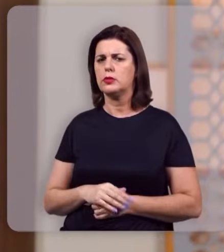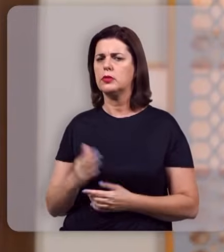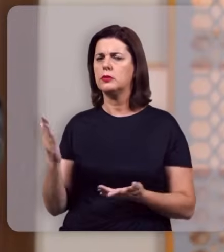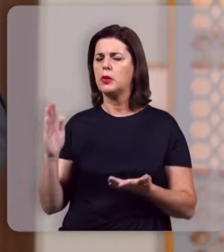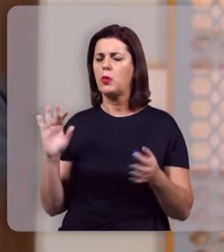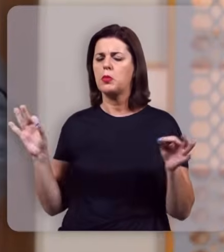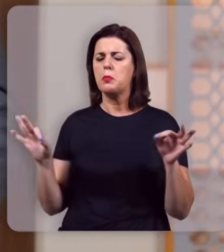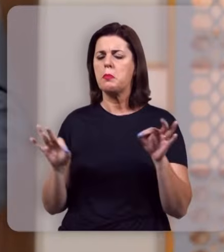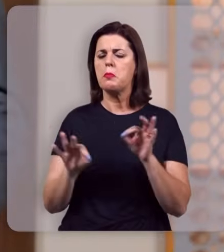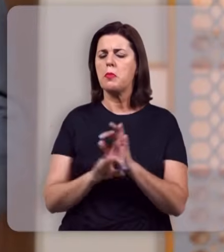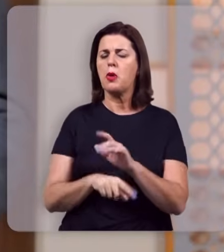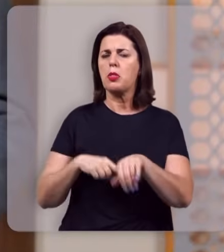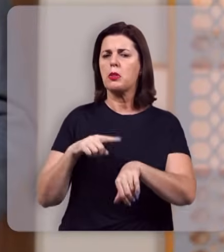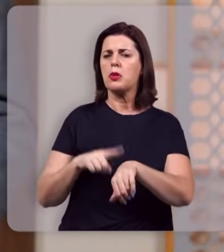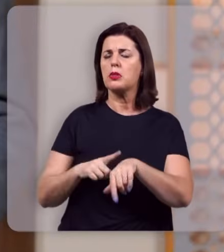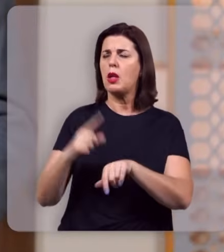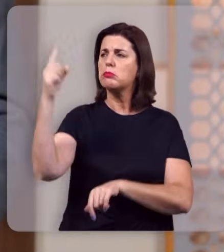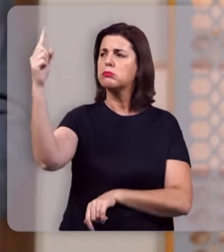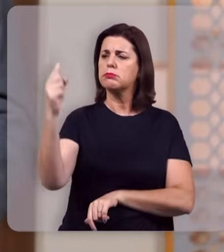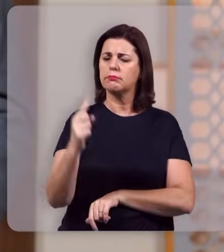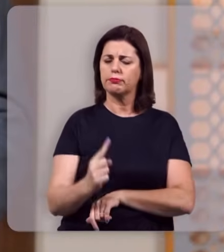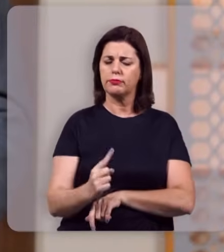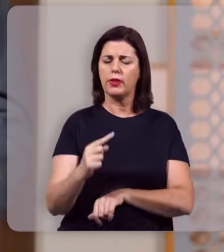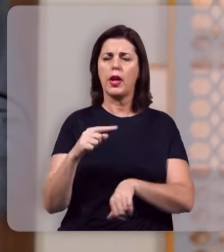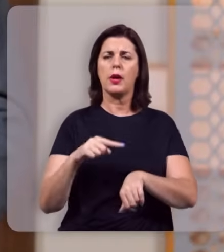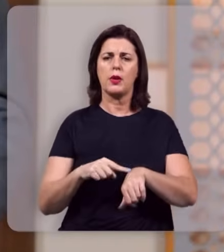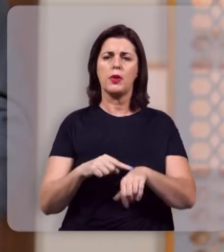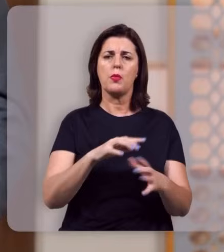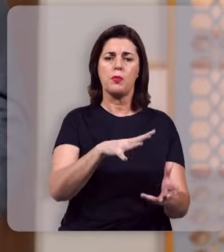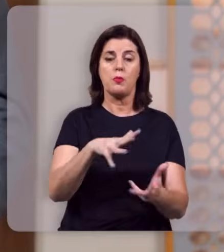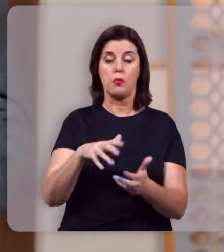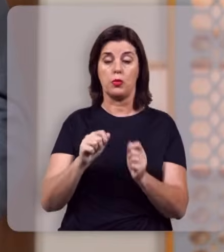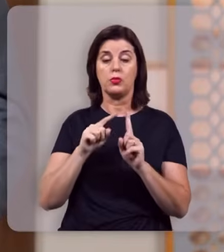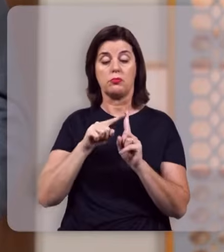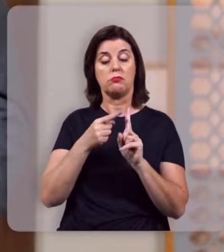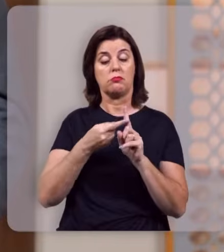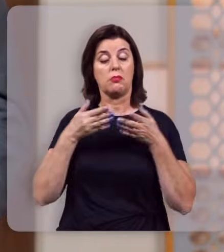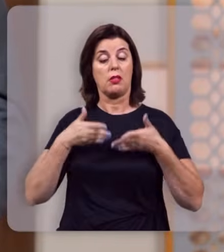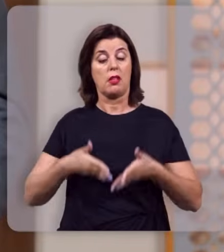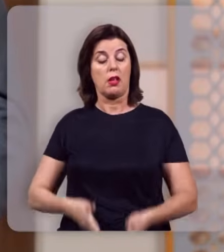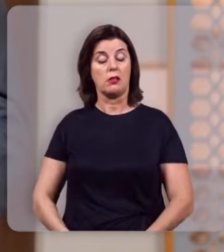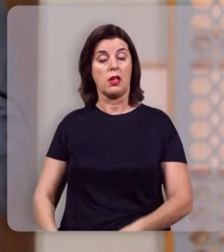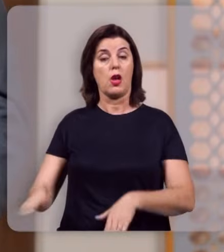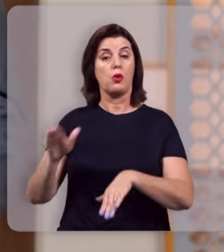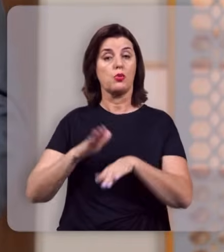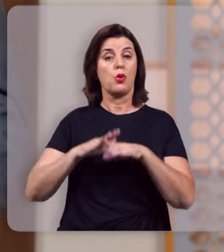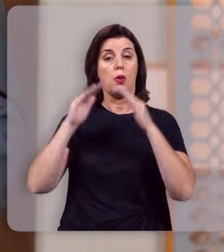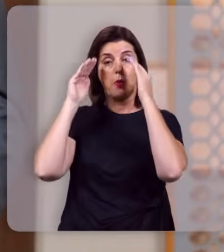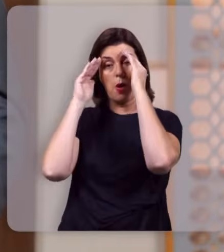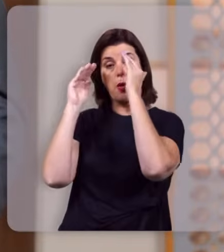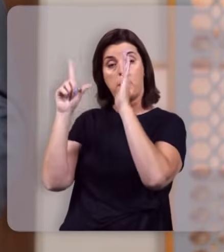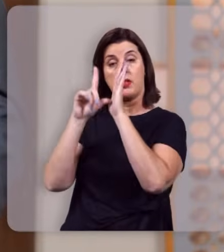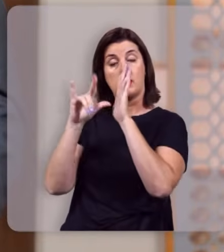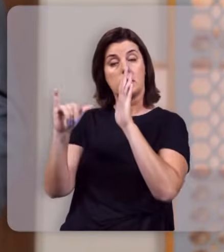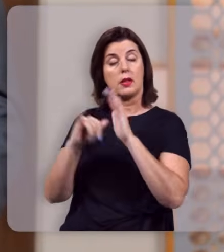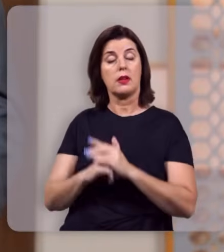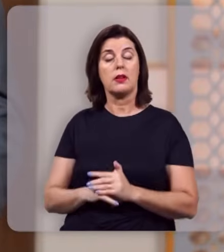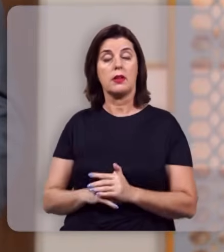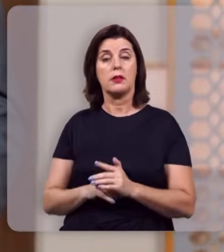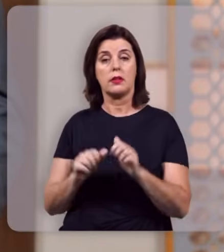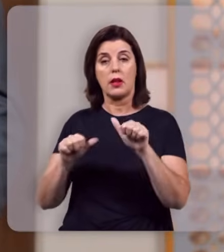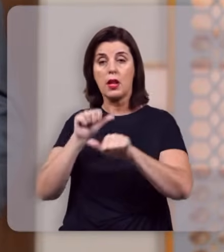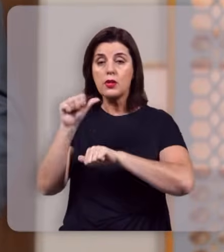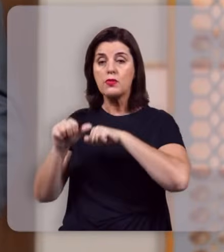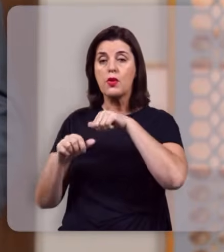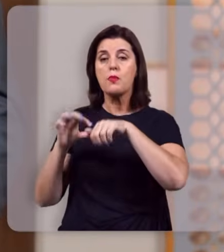plenitude dos tempos, veio ao mundo. Nasceu de mulher, nasceu sob a lei. O Verbo se fez